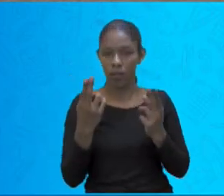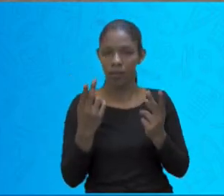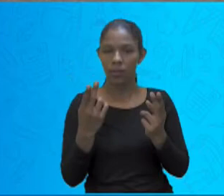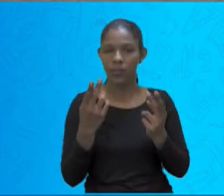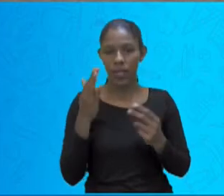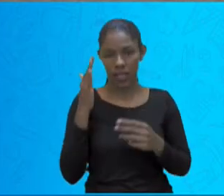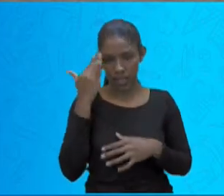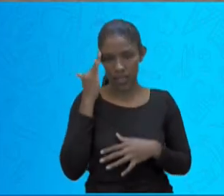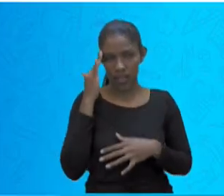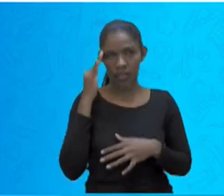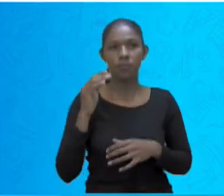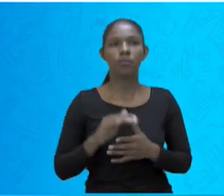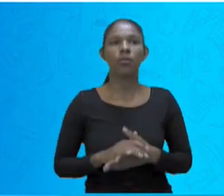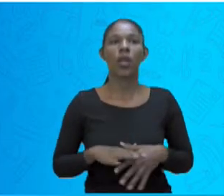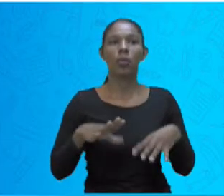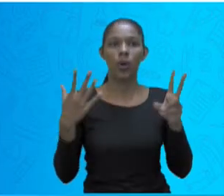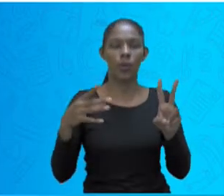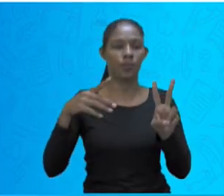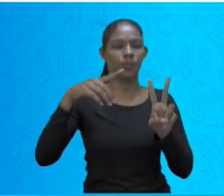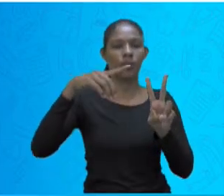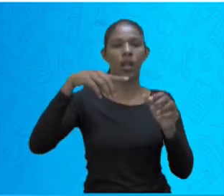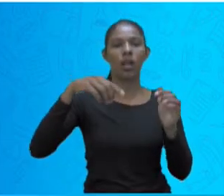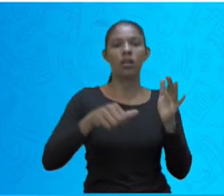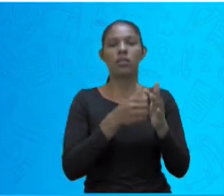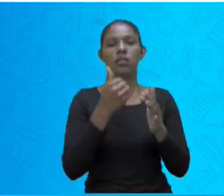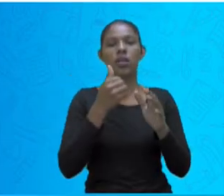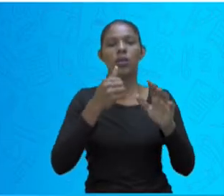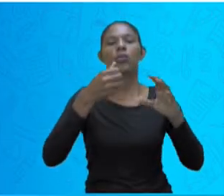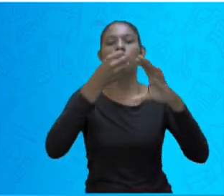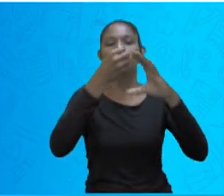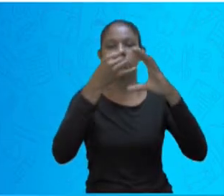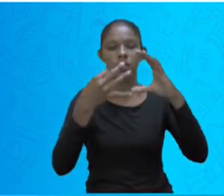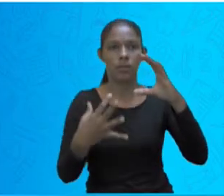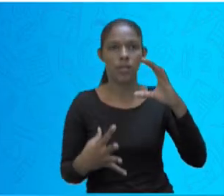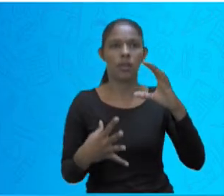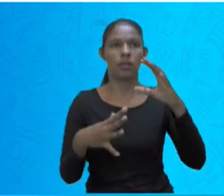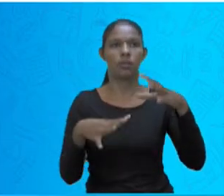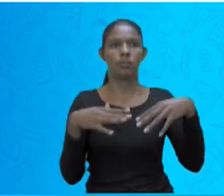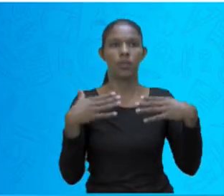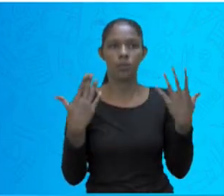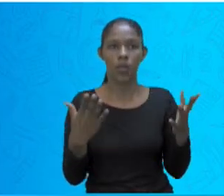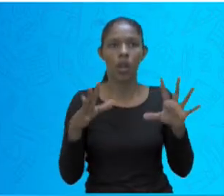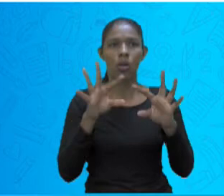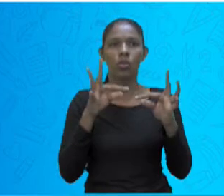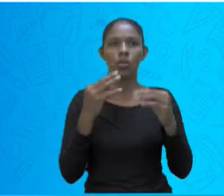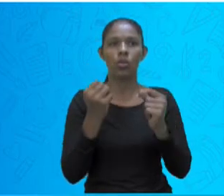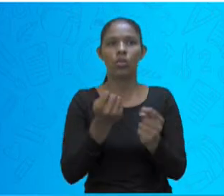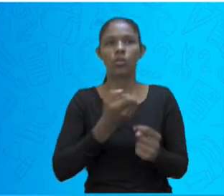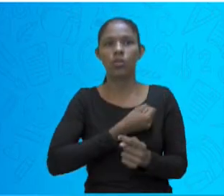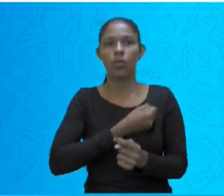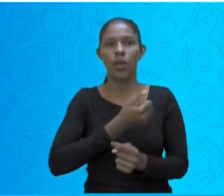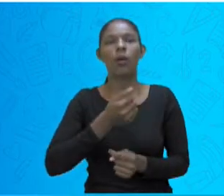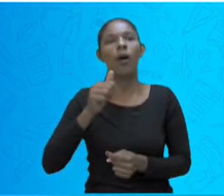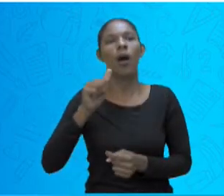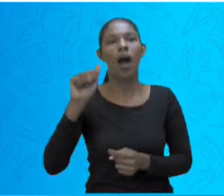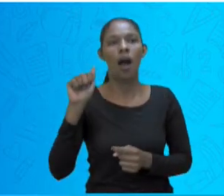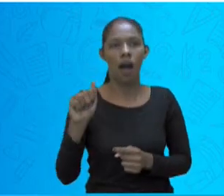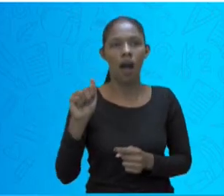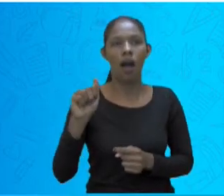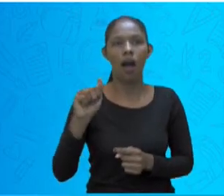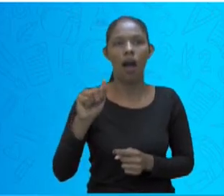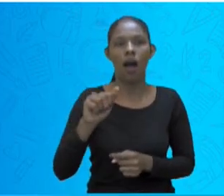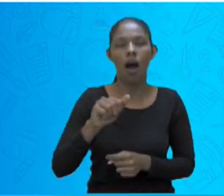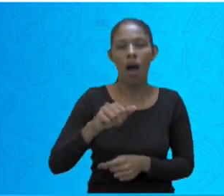A segunda propriedade. Para todo número A real, não negativo, M e N